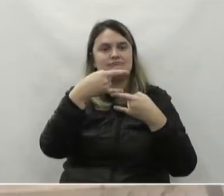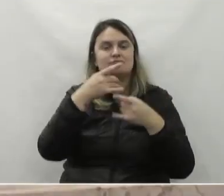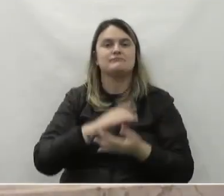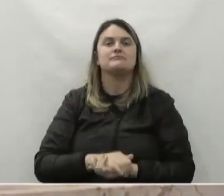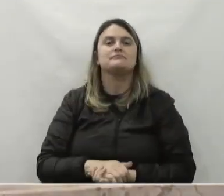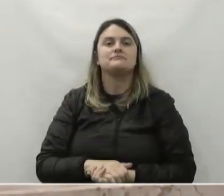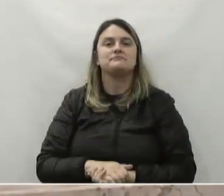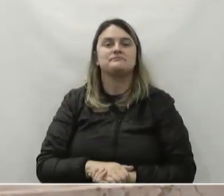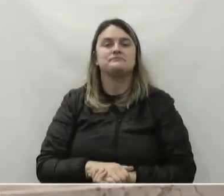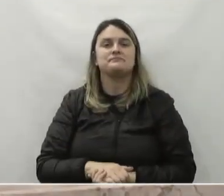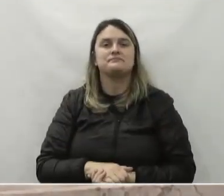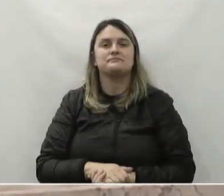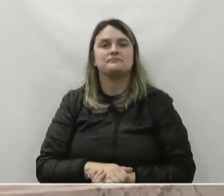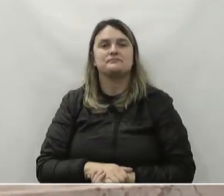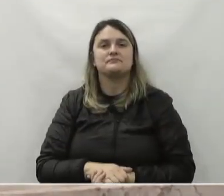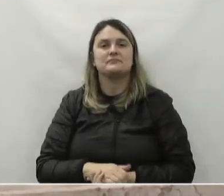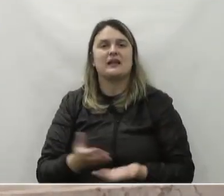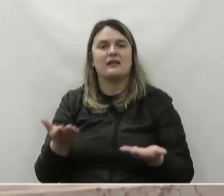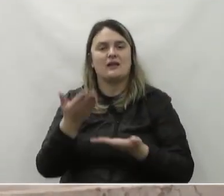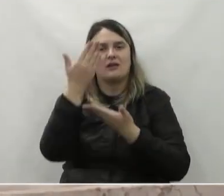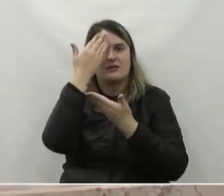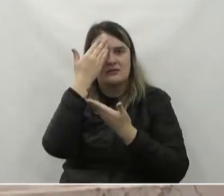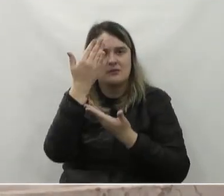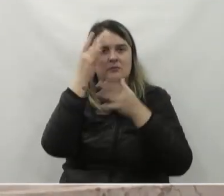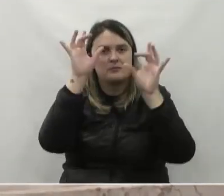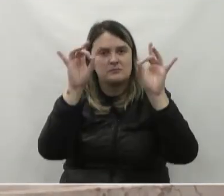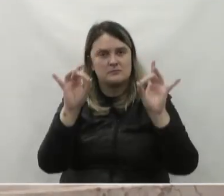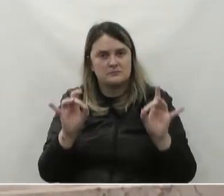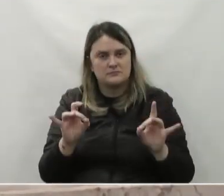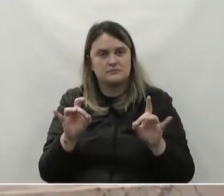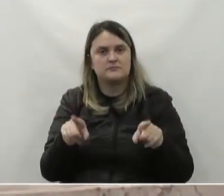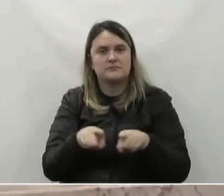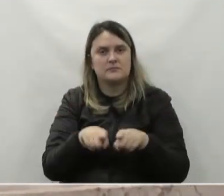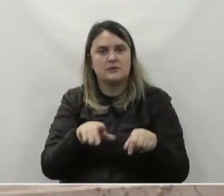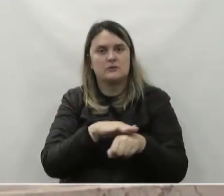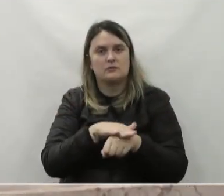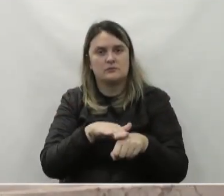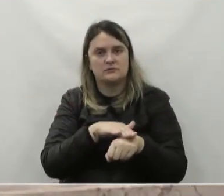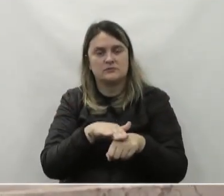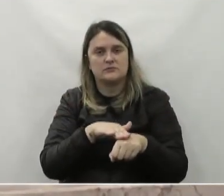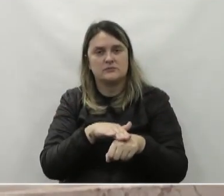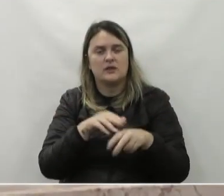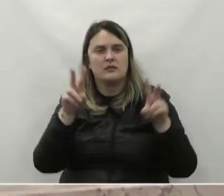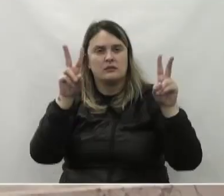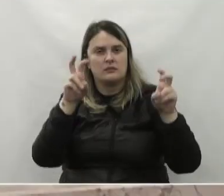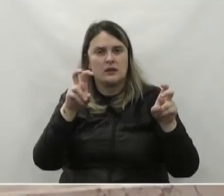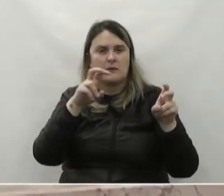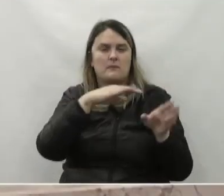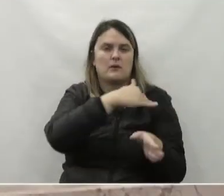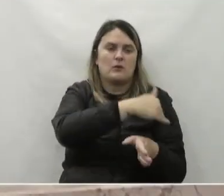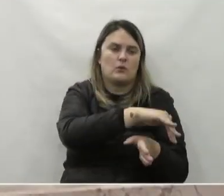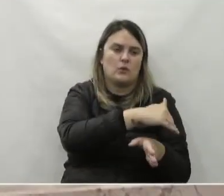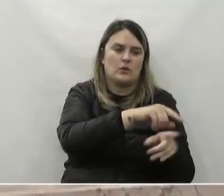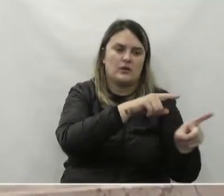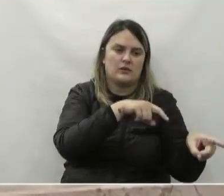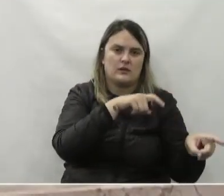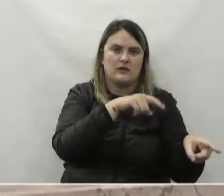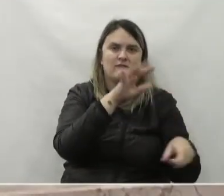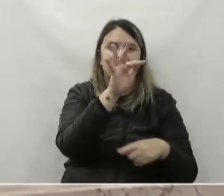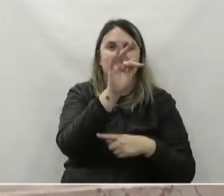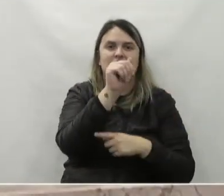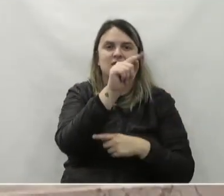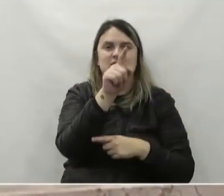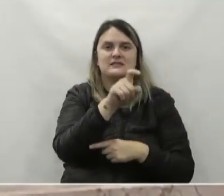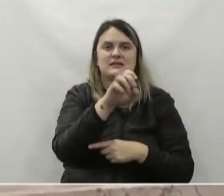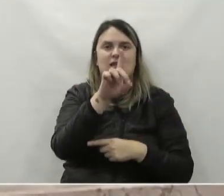momento. Hoje eu gostaria de fazer um agradecimento e também conversar sobre a estrada lá da Fazenda Palmital.